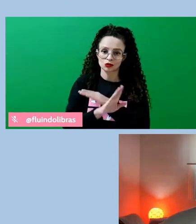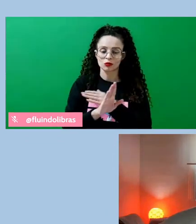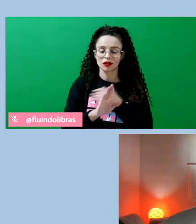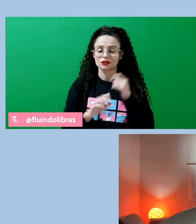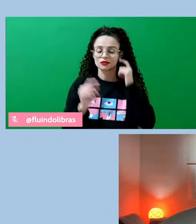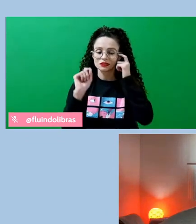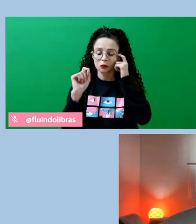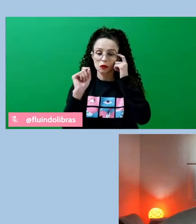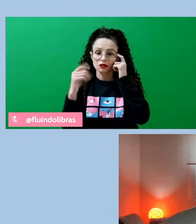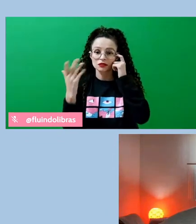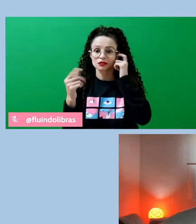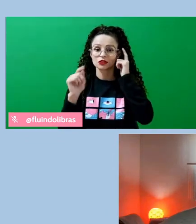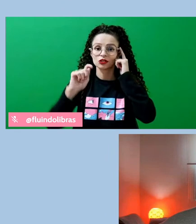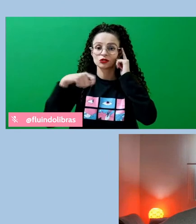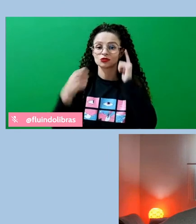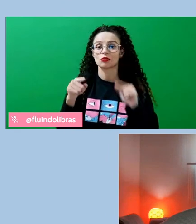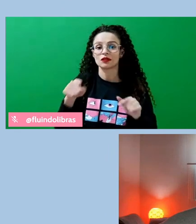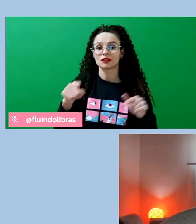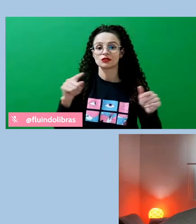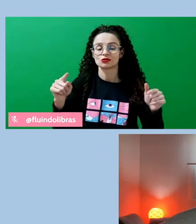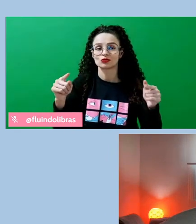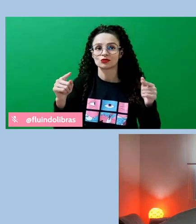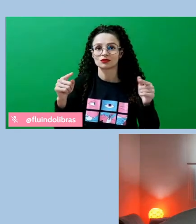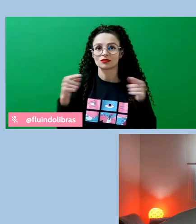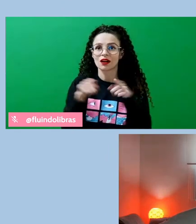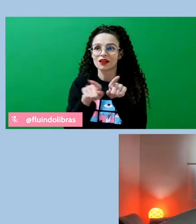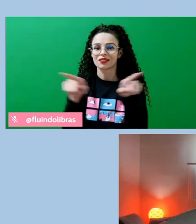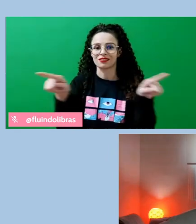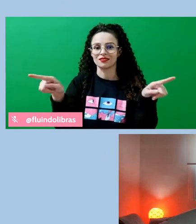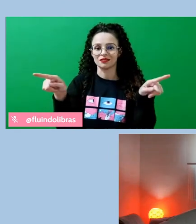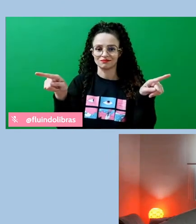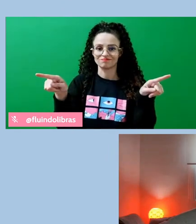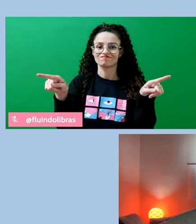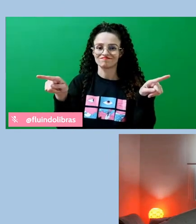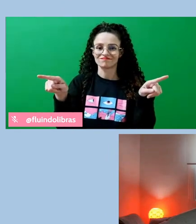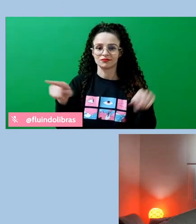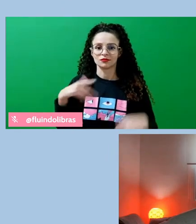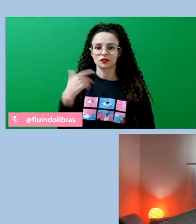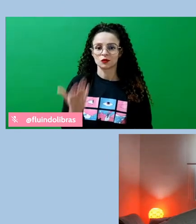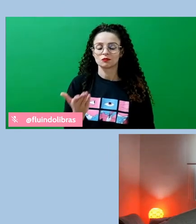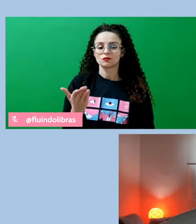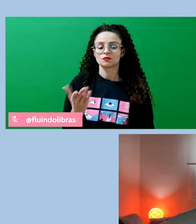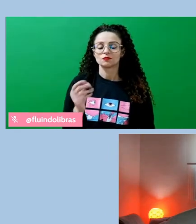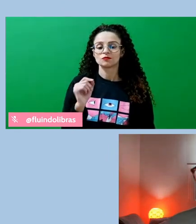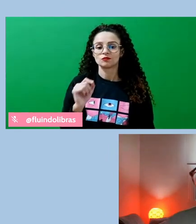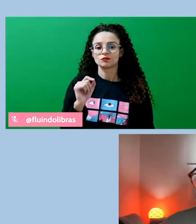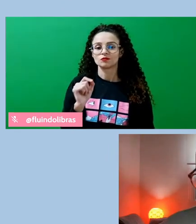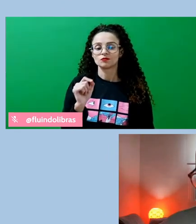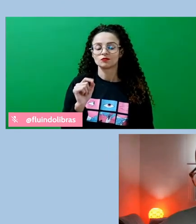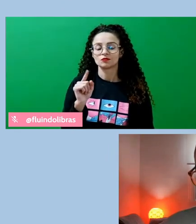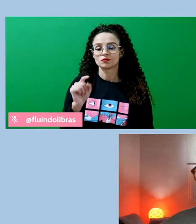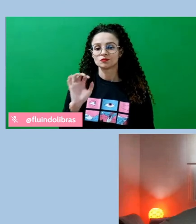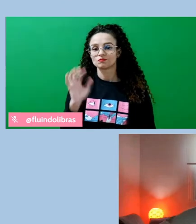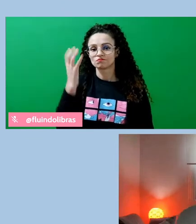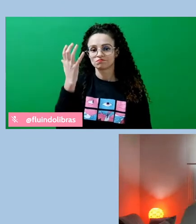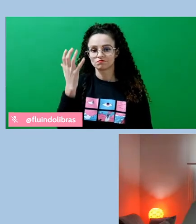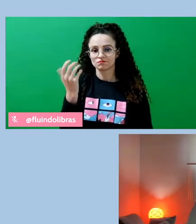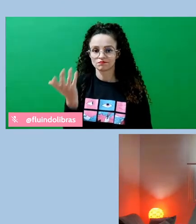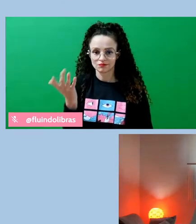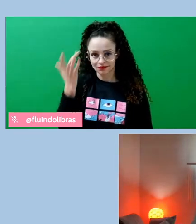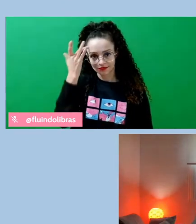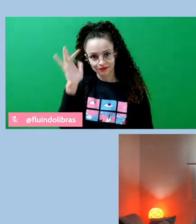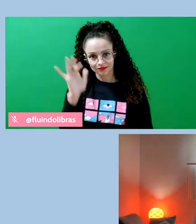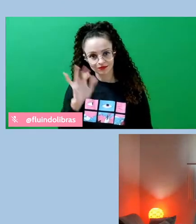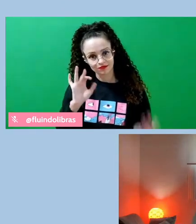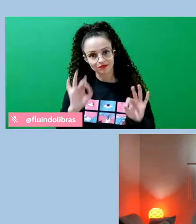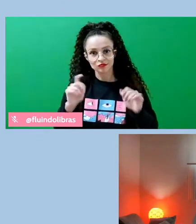deslocamento, eu acho que quando ele se dá com tanta. Sei lá, a gente teve realmente